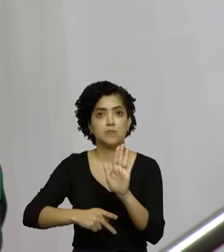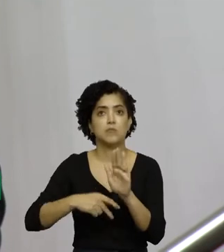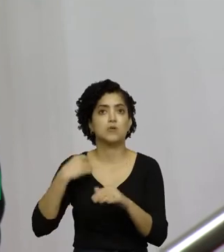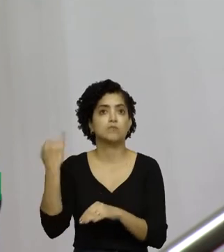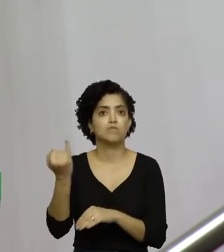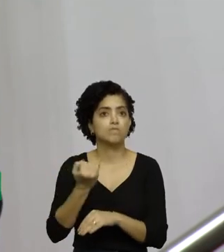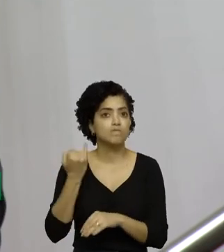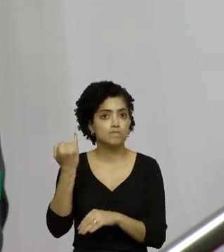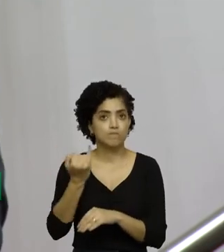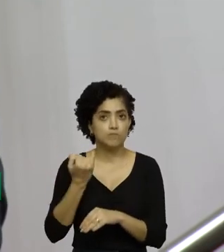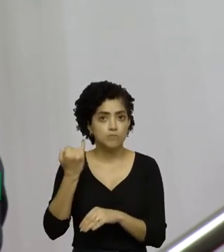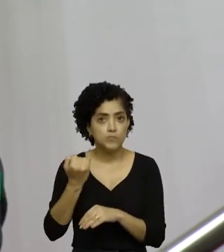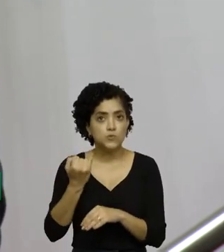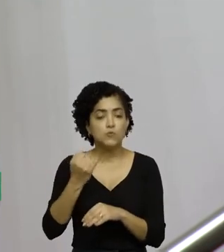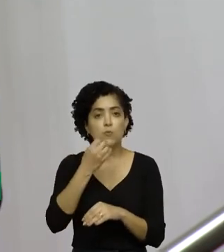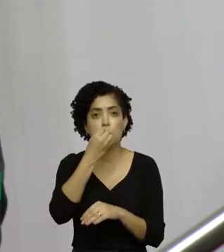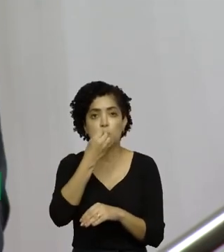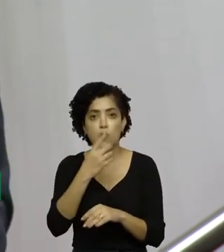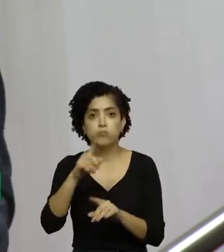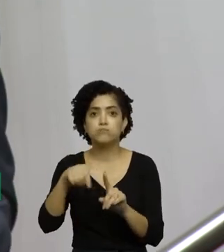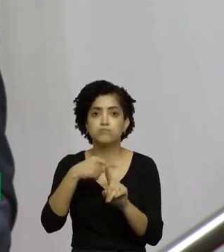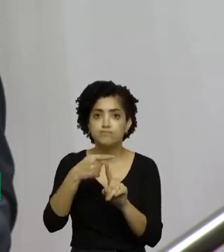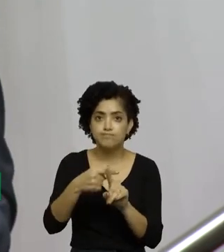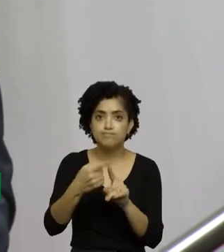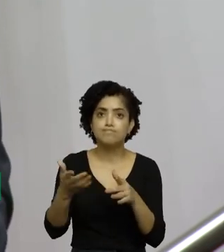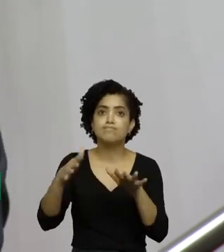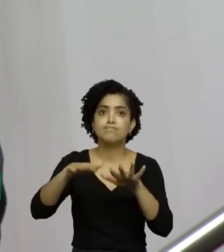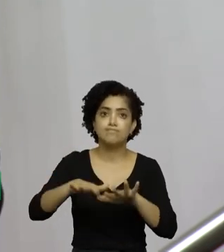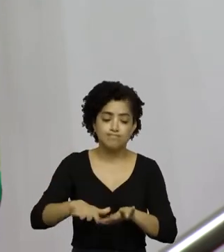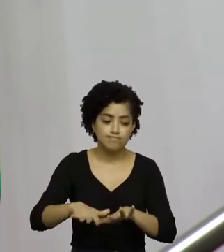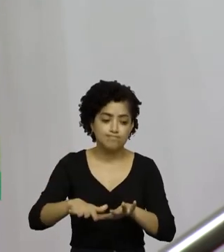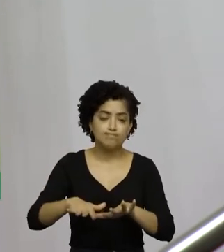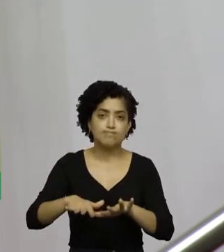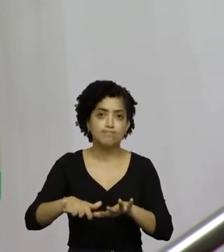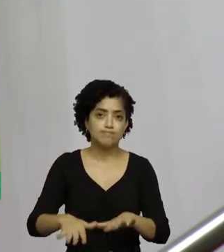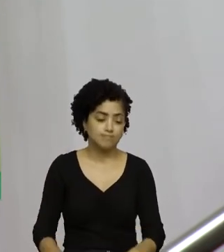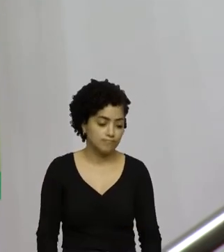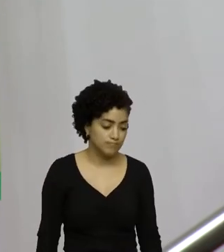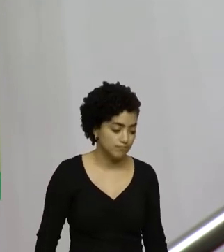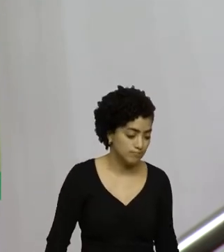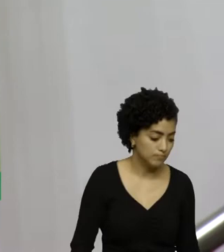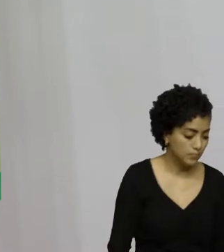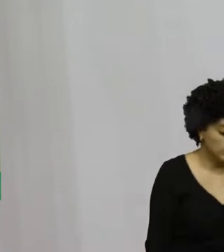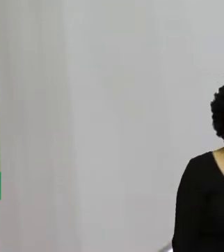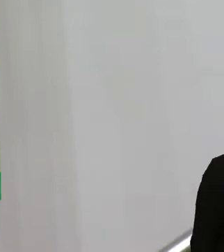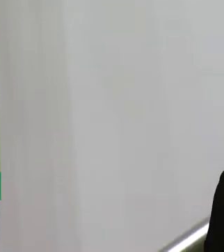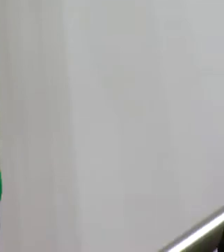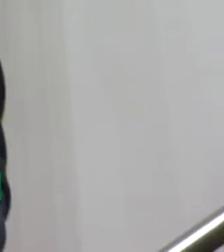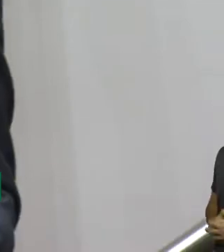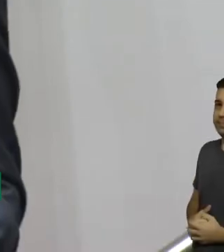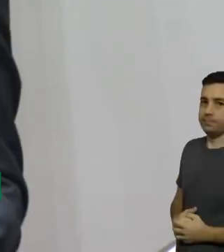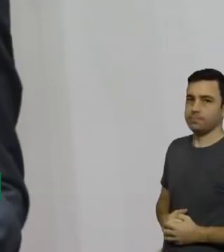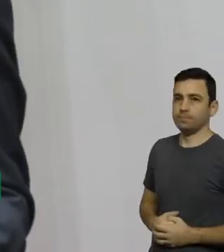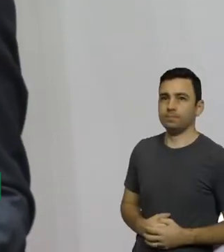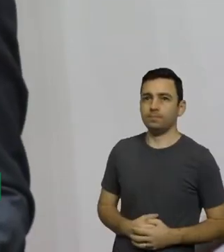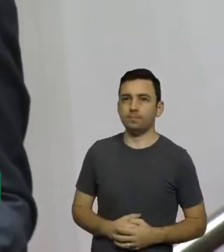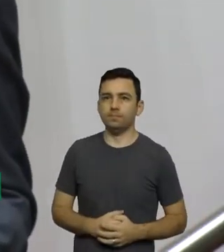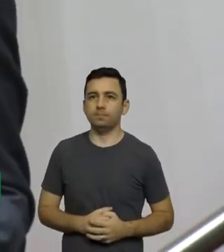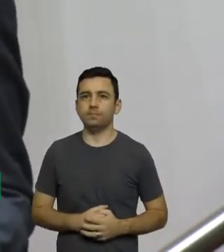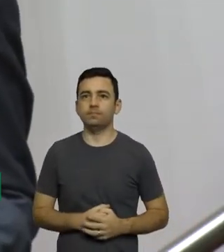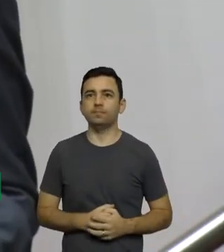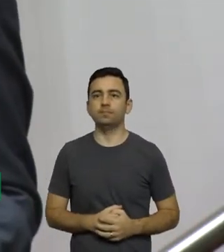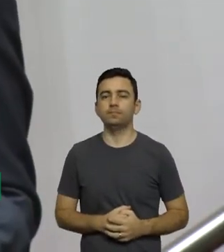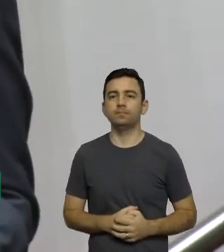altamente positivo, inclusivo, porque ele busca atender uma